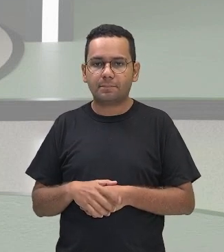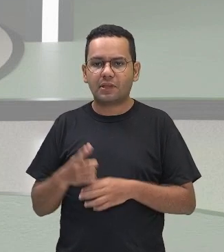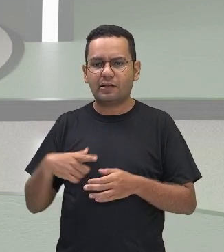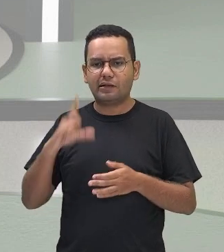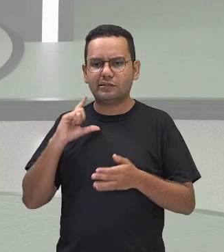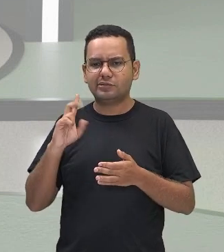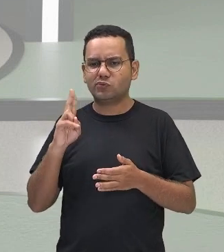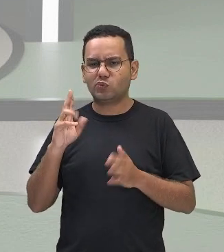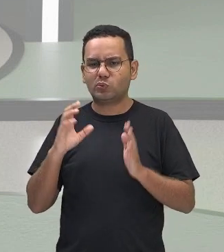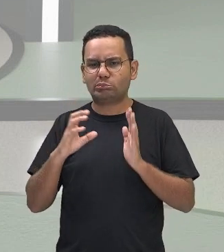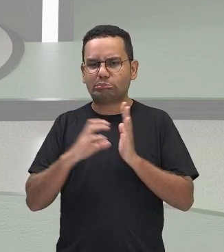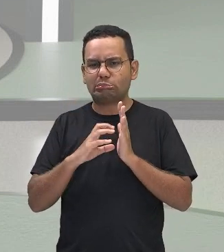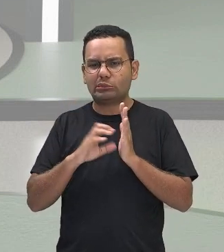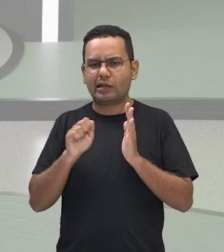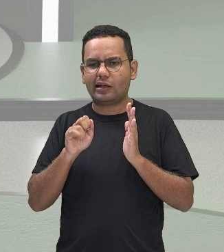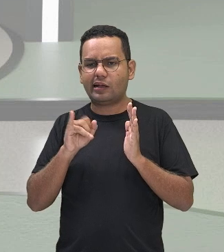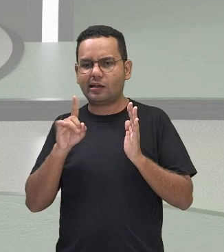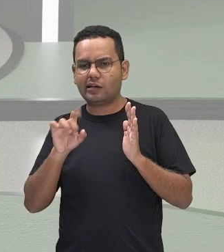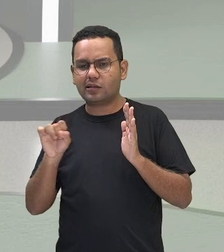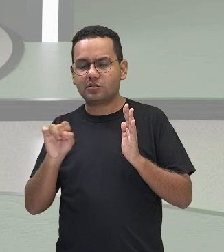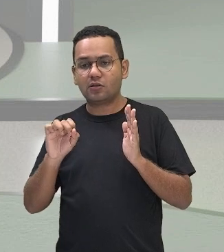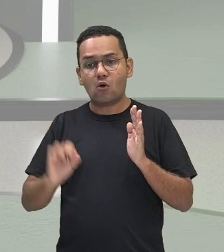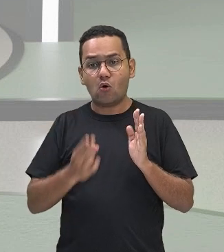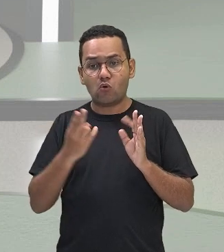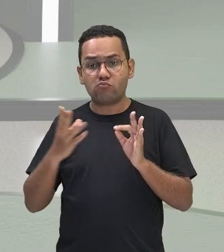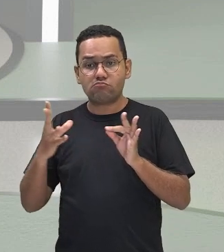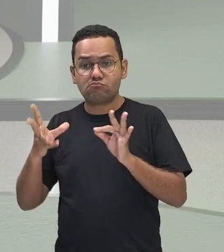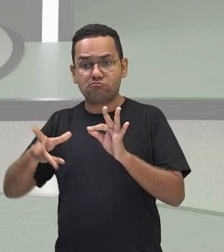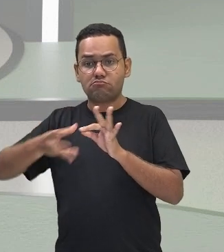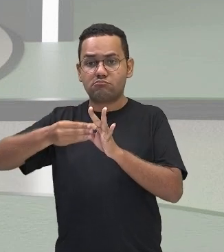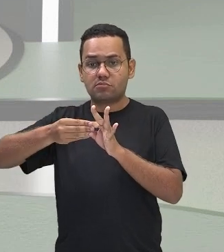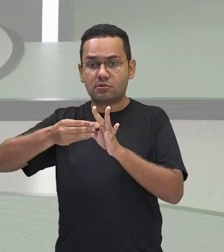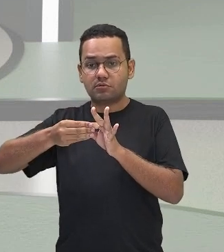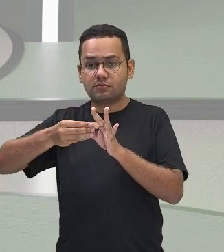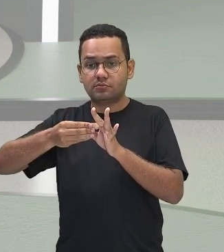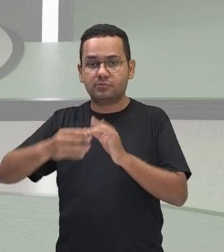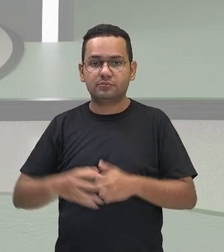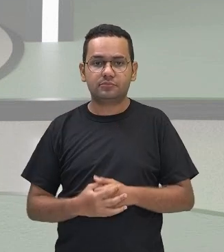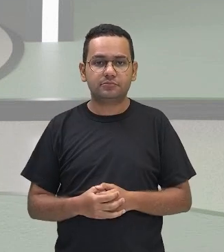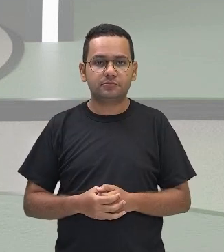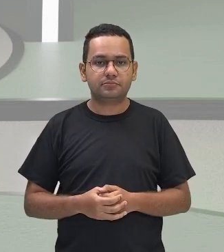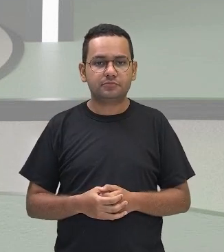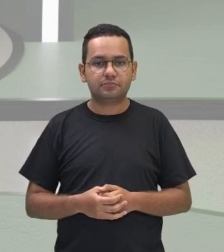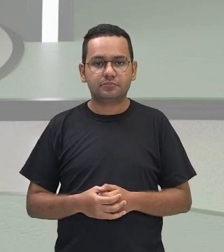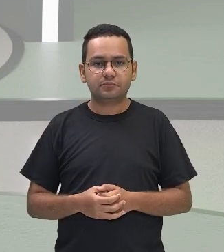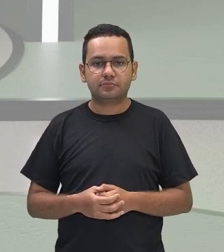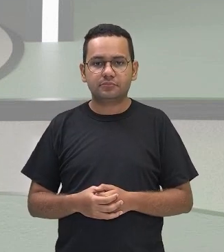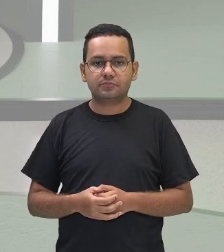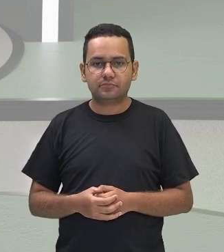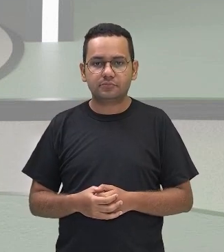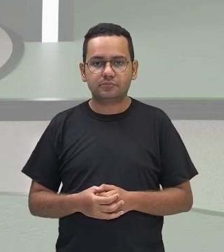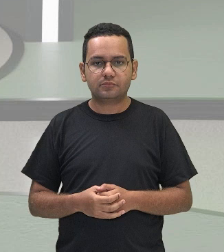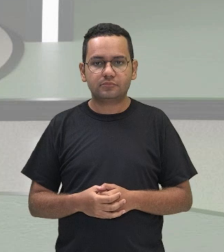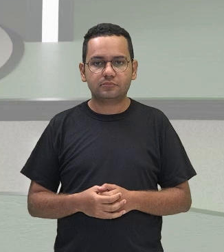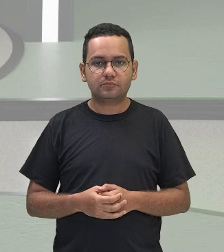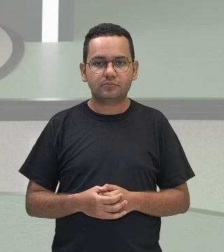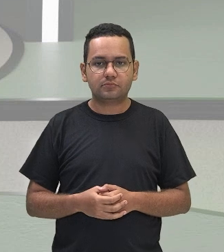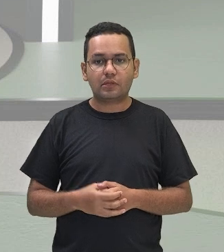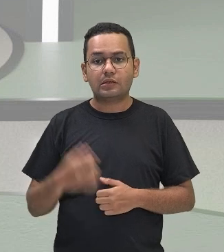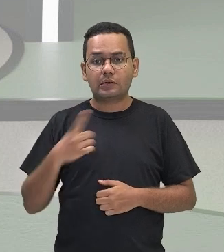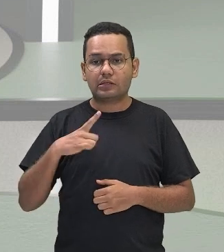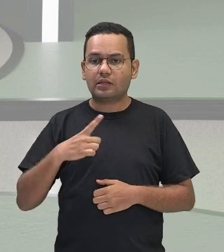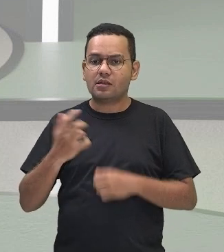AIDS, né? Também é chamada ainda de AIDS ou simplesmente abreviada como HIV, uma doença que atinge o sistema imune